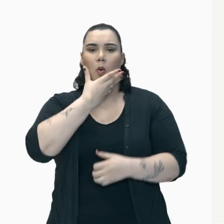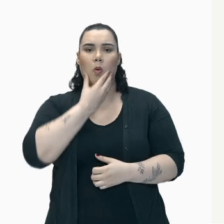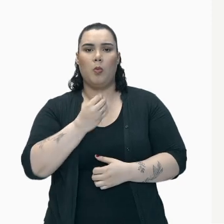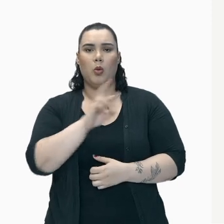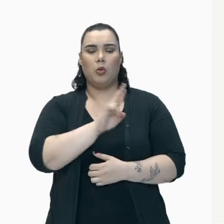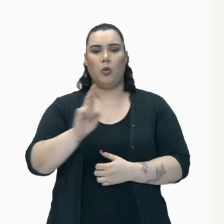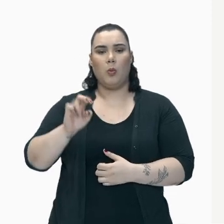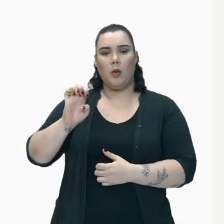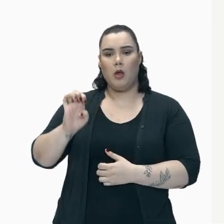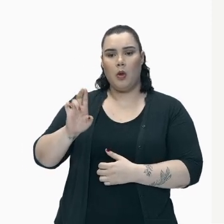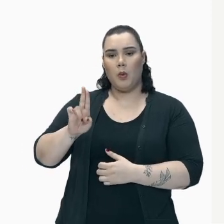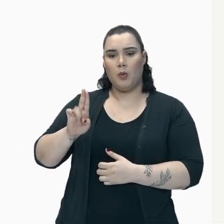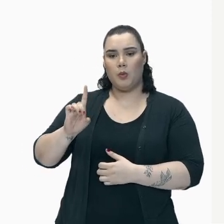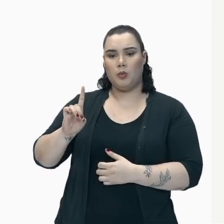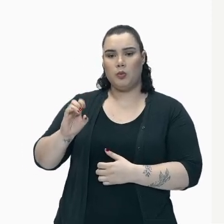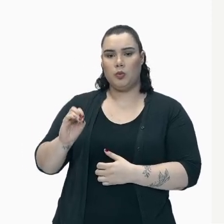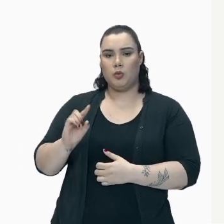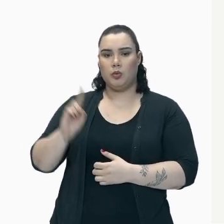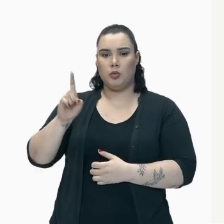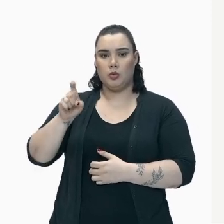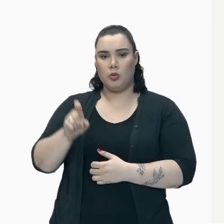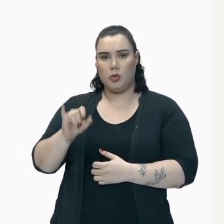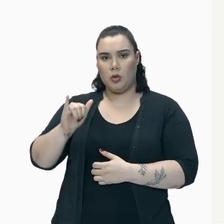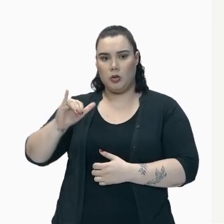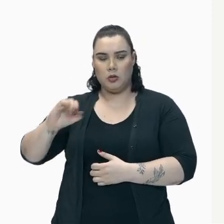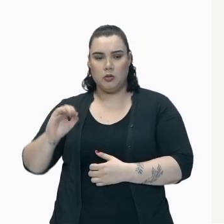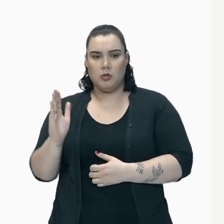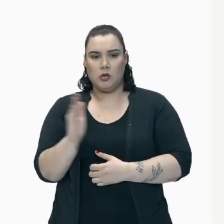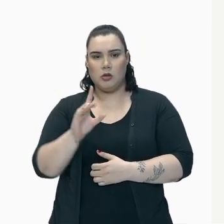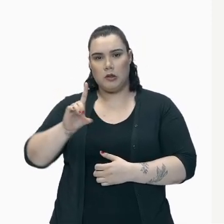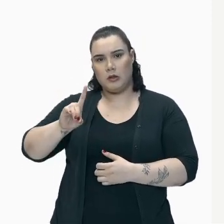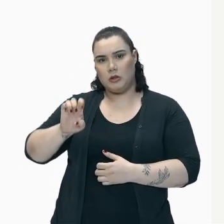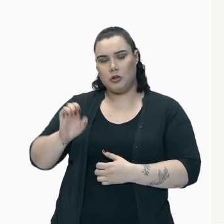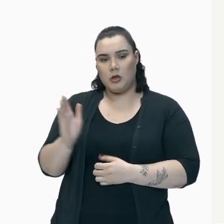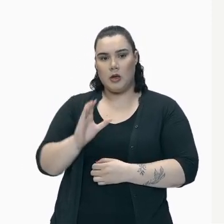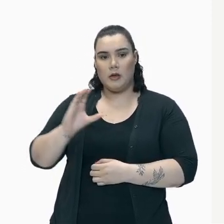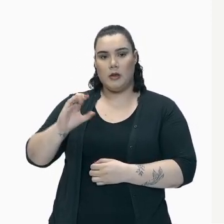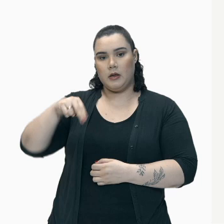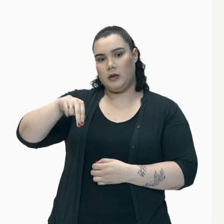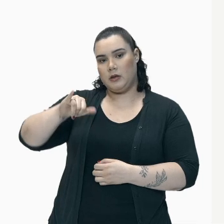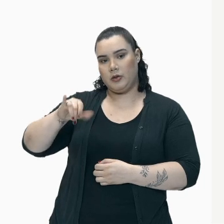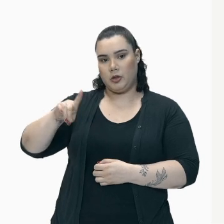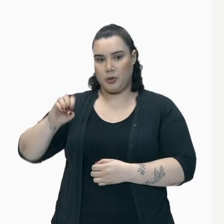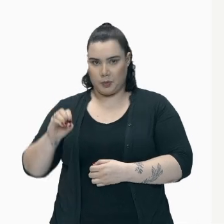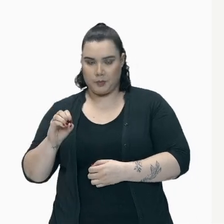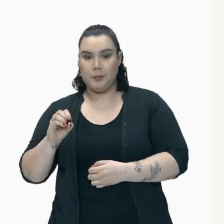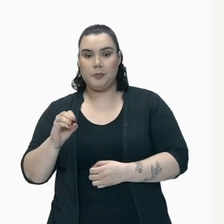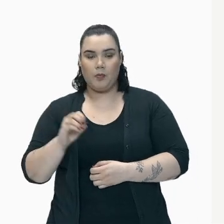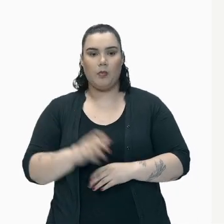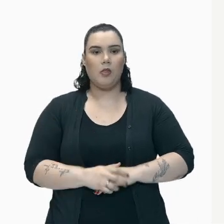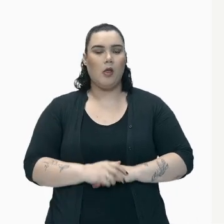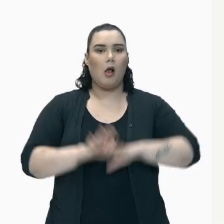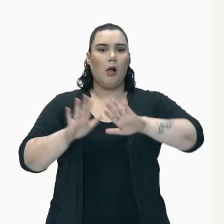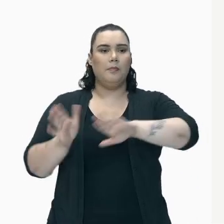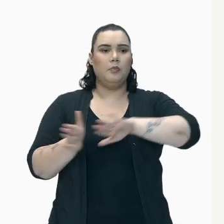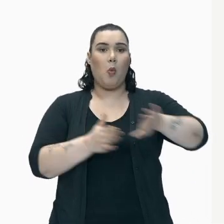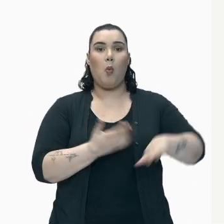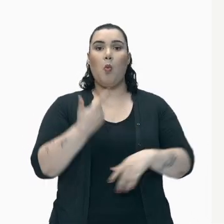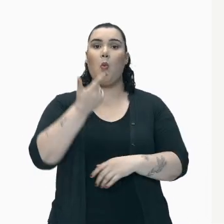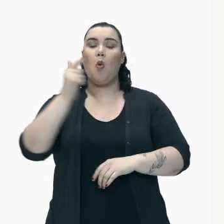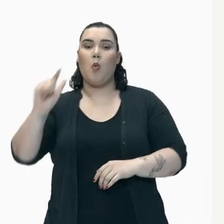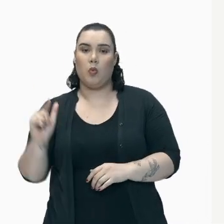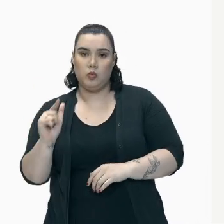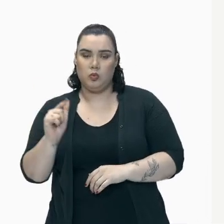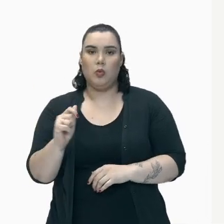né, também um filósofo grego aí, pessoal. E aí também vêm as explicações de Aristóteles para